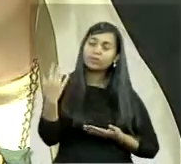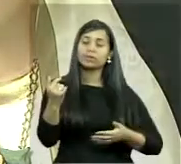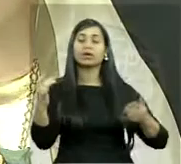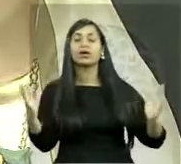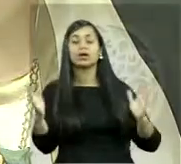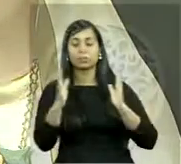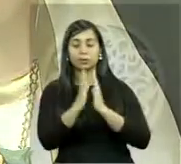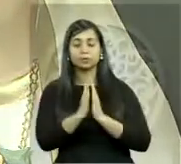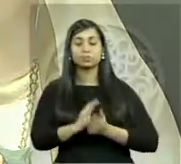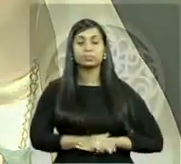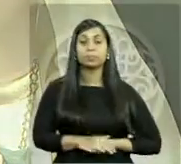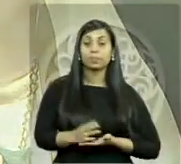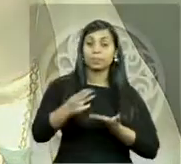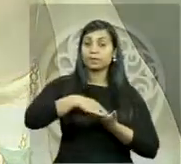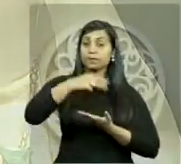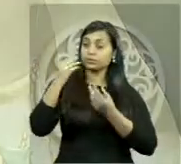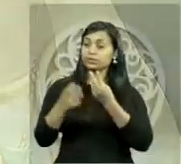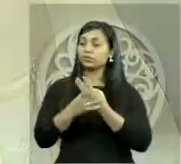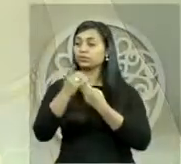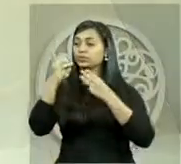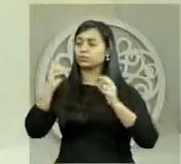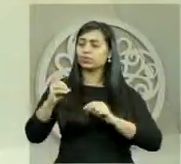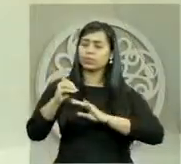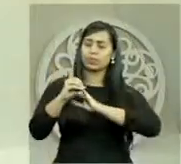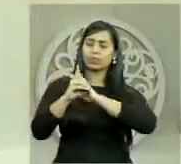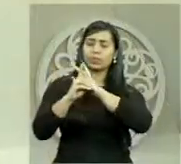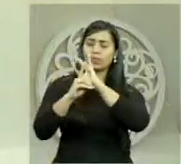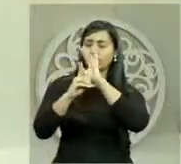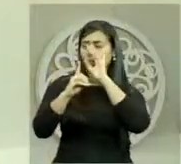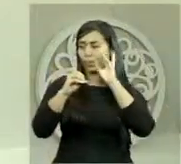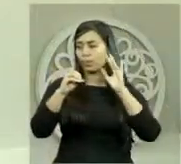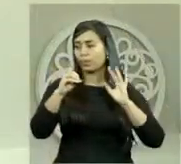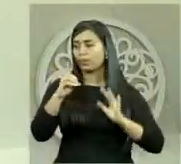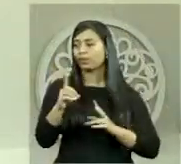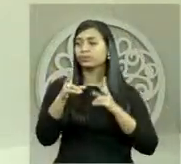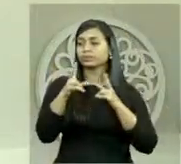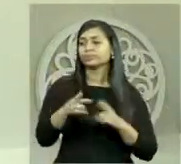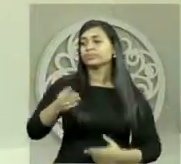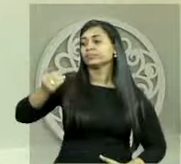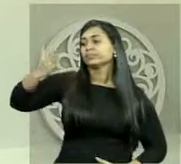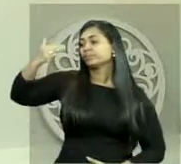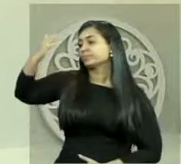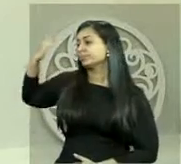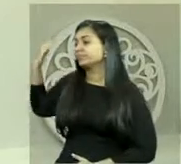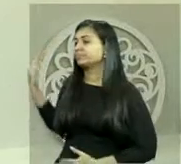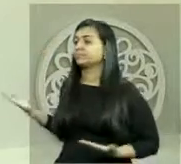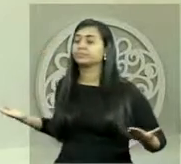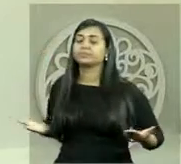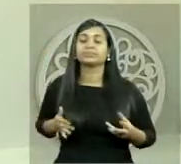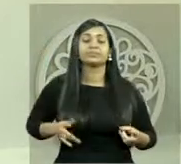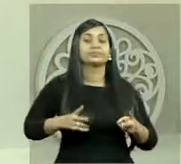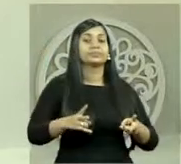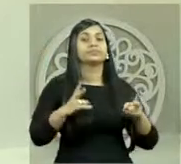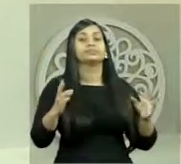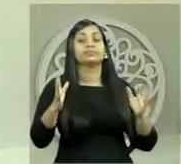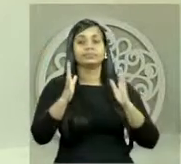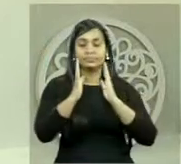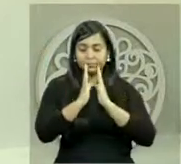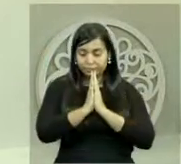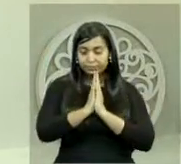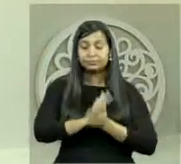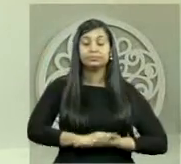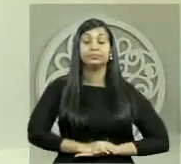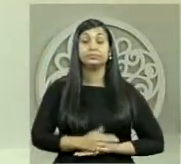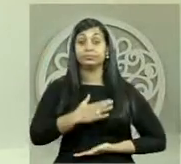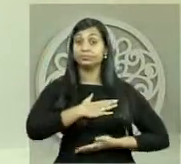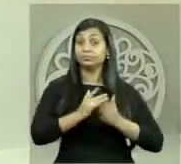e na hora de nossa morte. Amém. Glória ao Pai, ao Filho e ao Espírito Santo. Assim como era no princípio, agora e